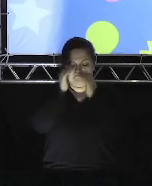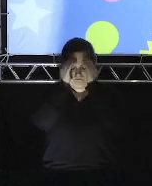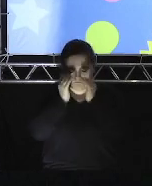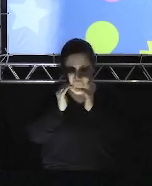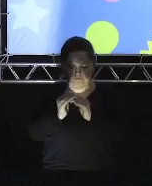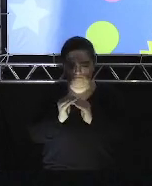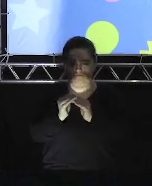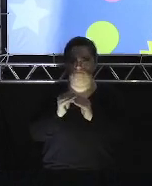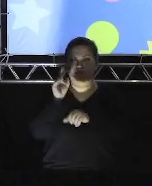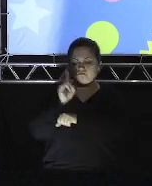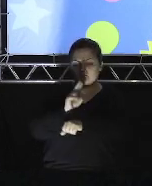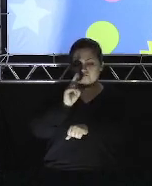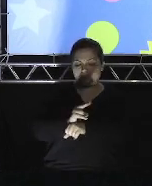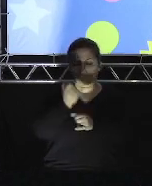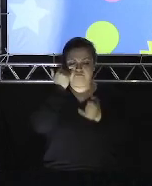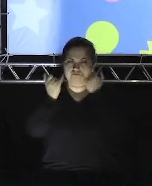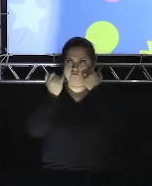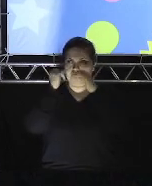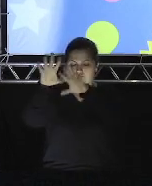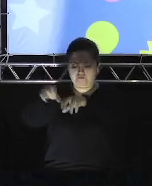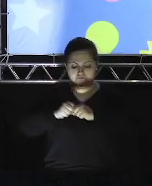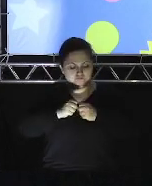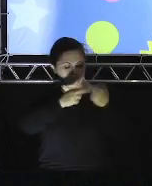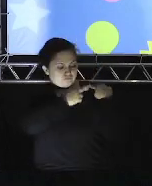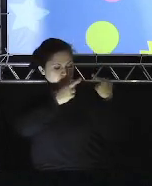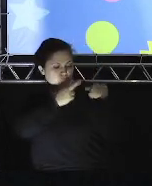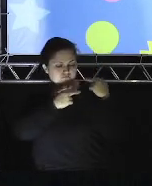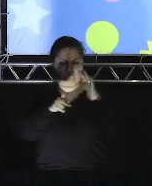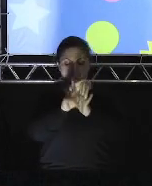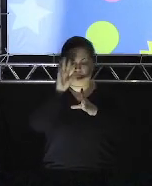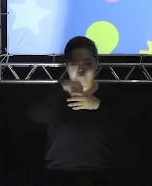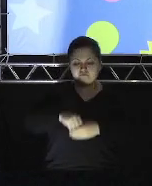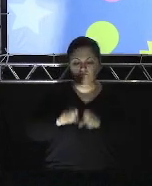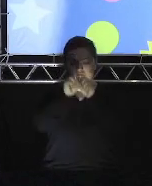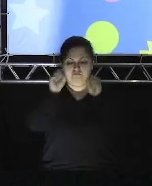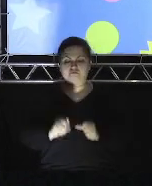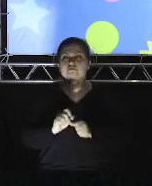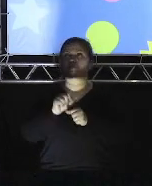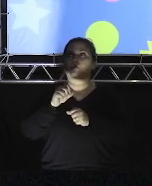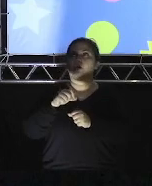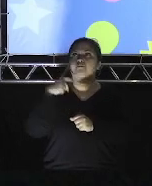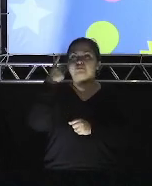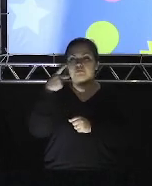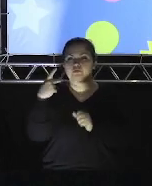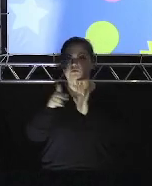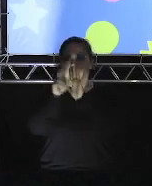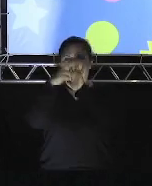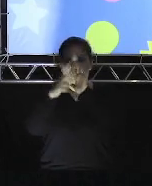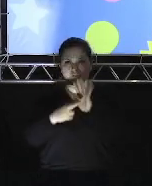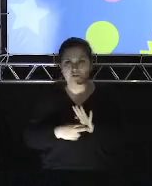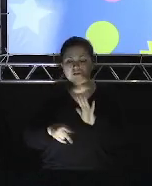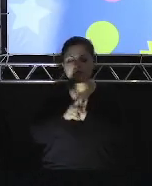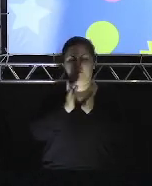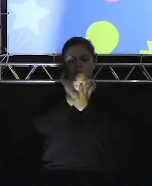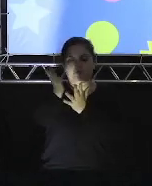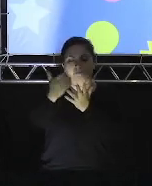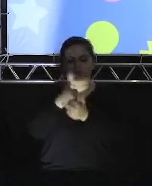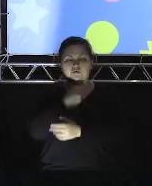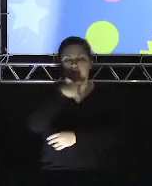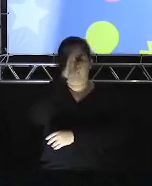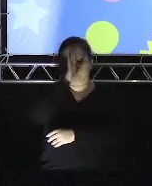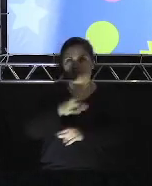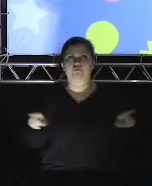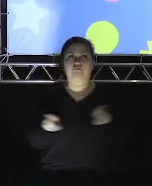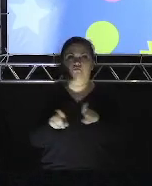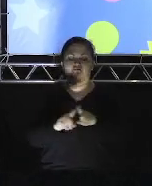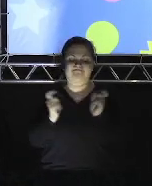as informações, localiza a responsabilidade no sistema, faz política de feedback para sistemas de feedback, feedback loops.